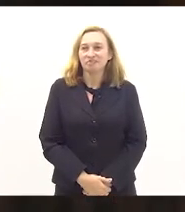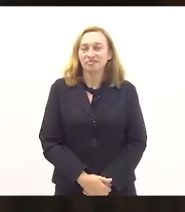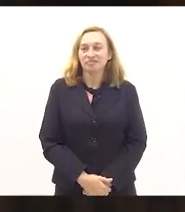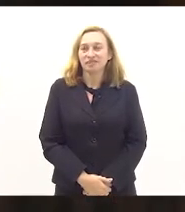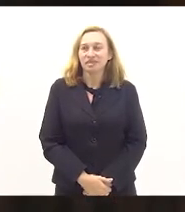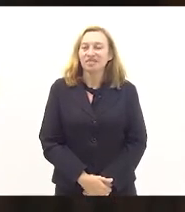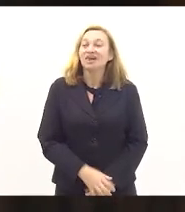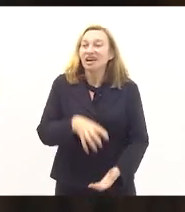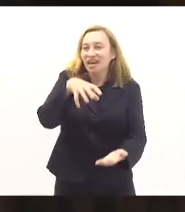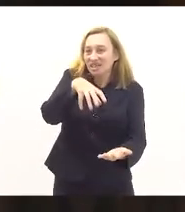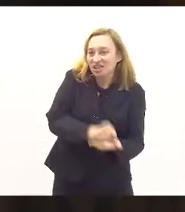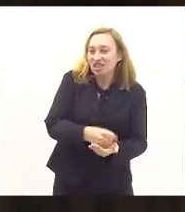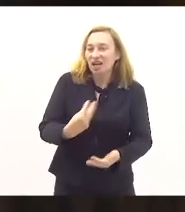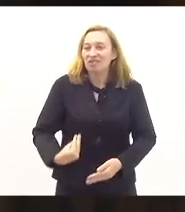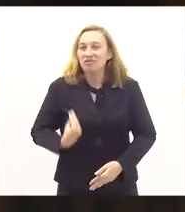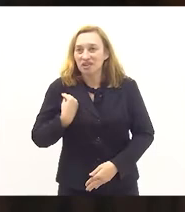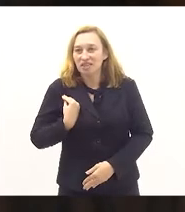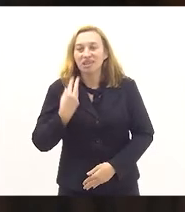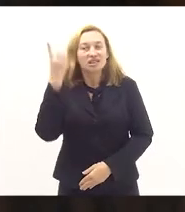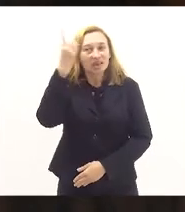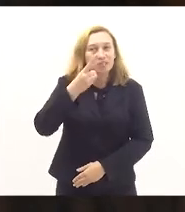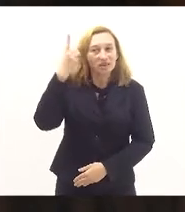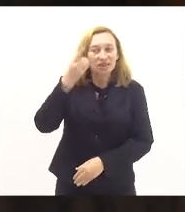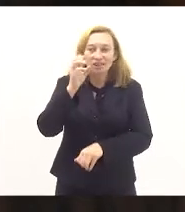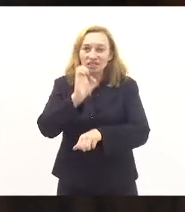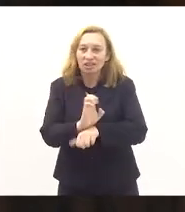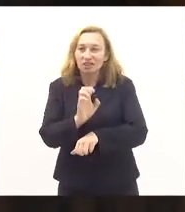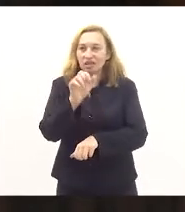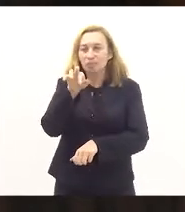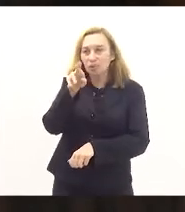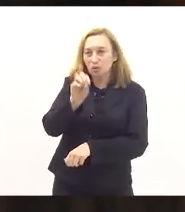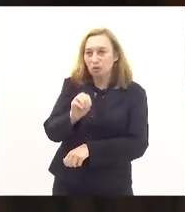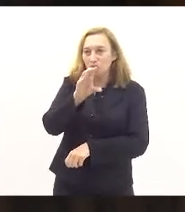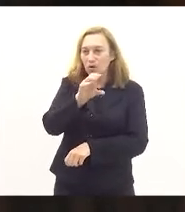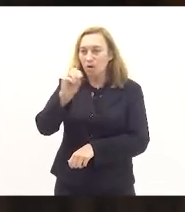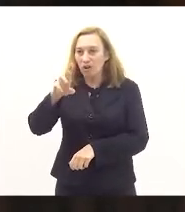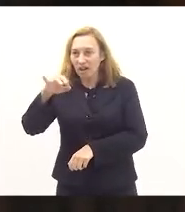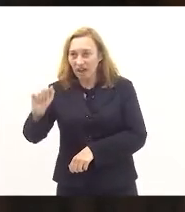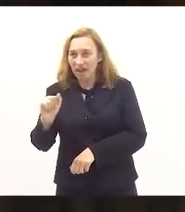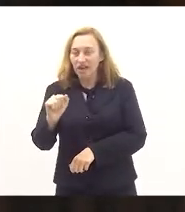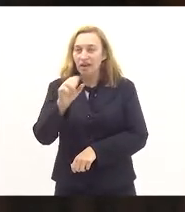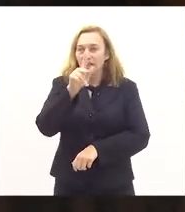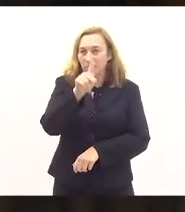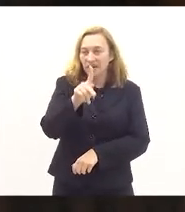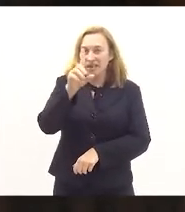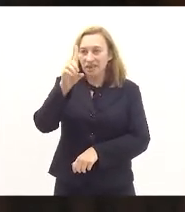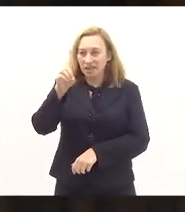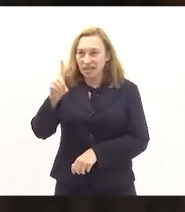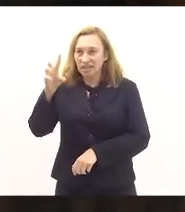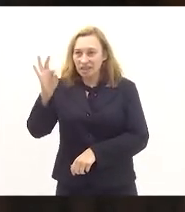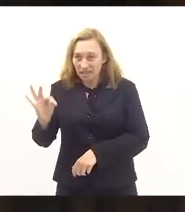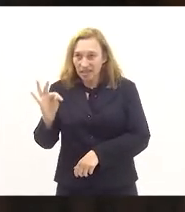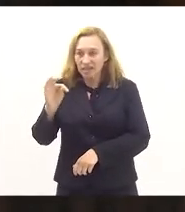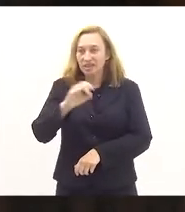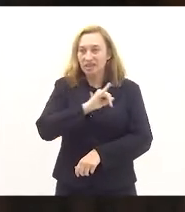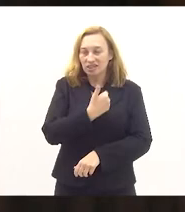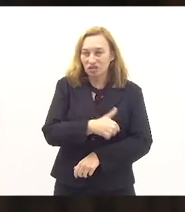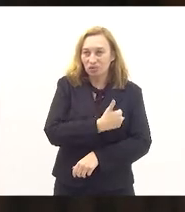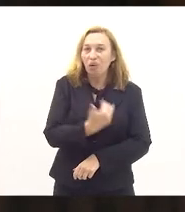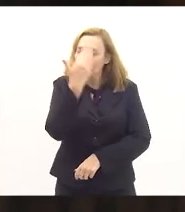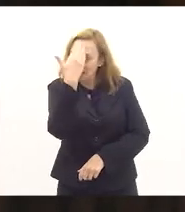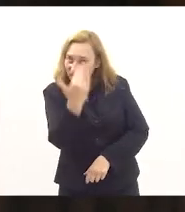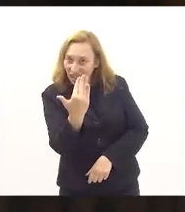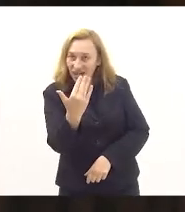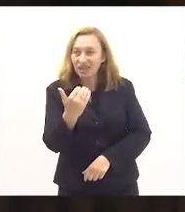Queria registrar a presença do deputado estadual Bruno Correia, PDT de São João de Meriti. Muito obrigada, Bruno.